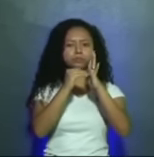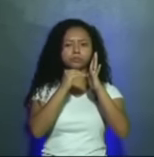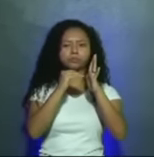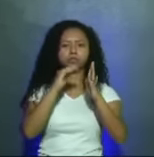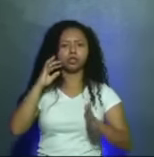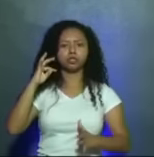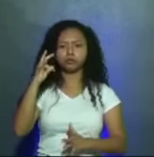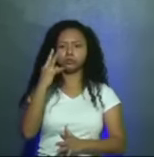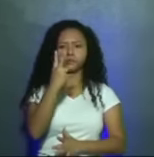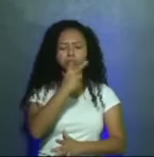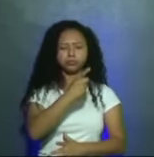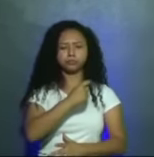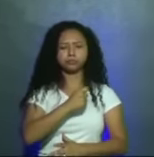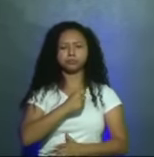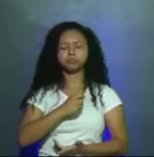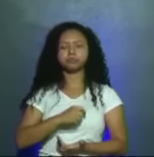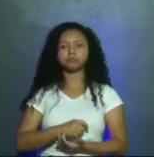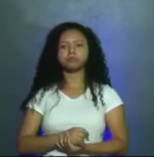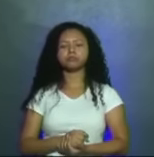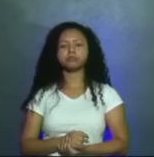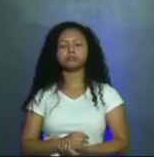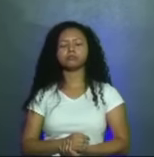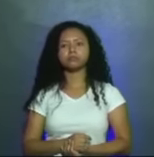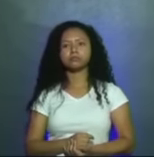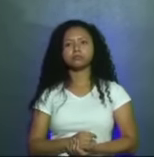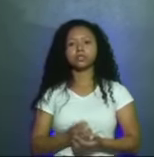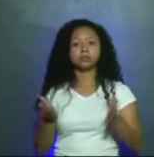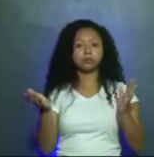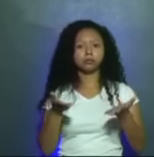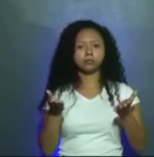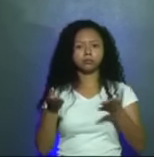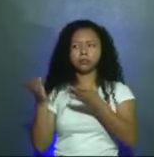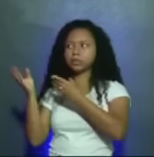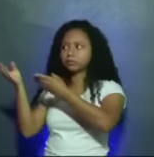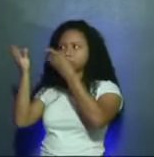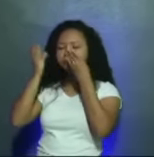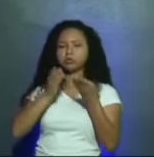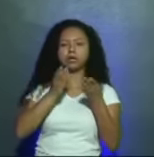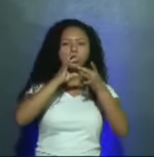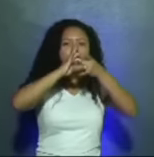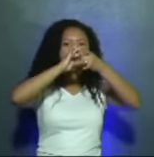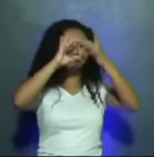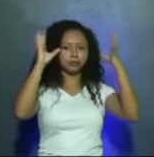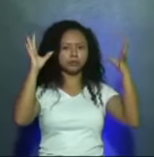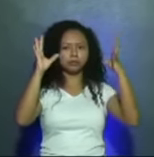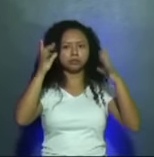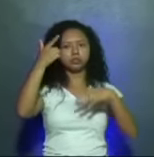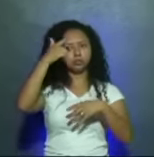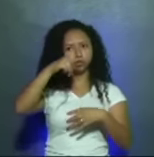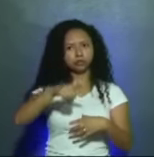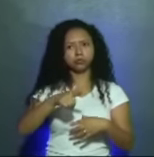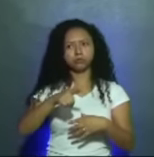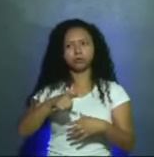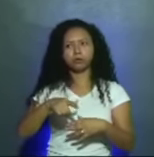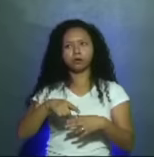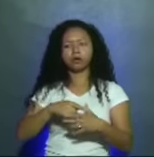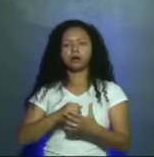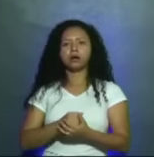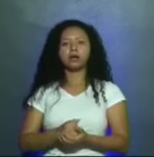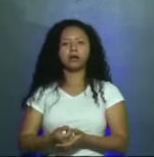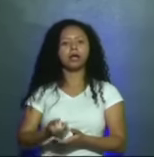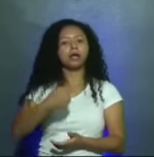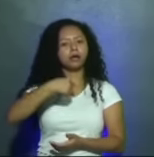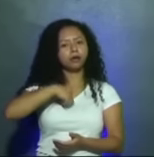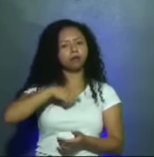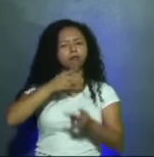pecado. Ele nos dá agora essa liberdade, né? De novo, Marcos 11, 24. Portanto, eu lhes digo, tudo